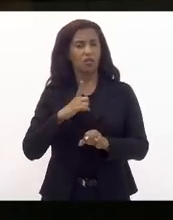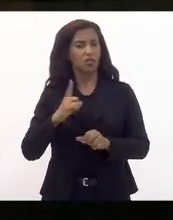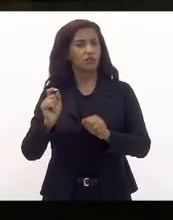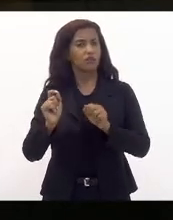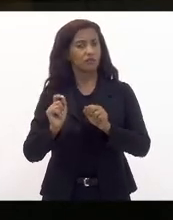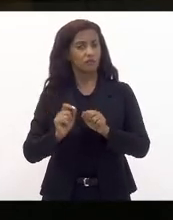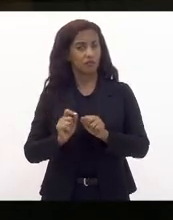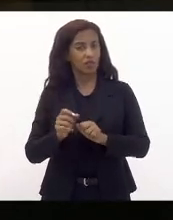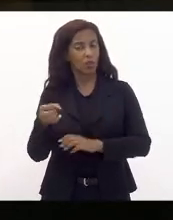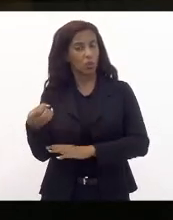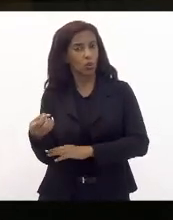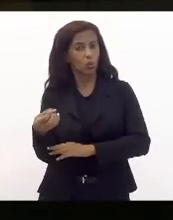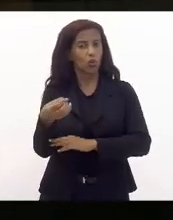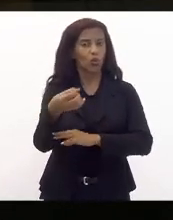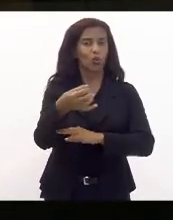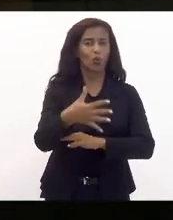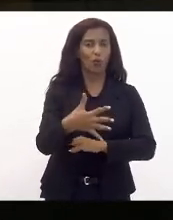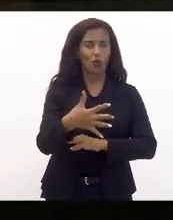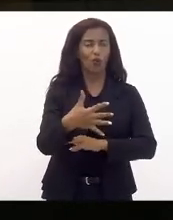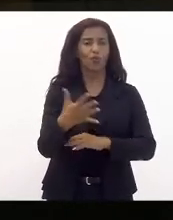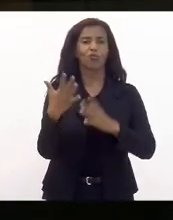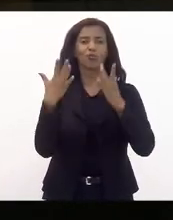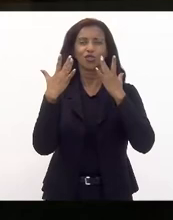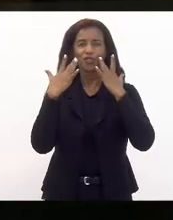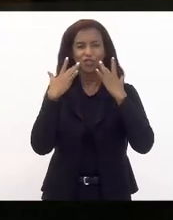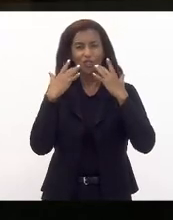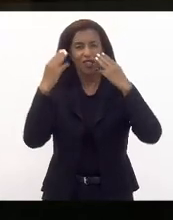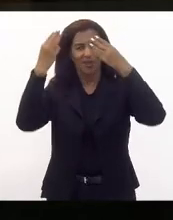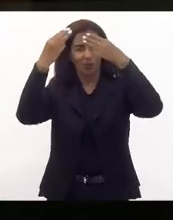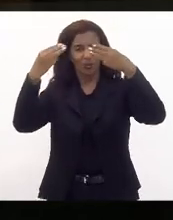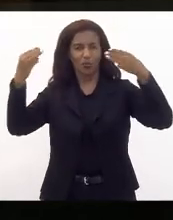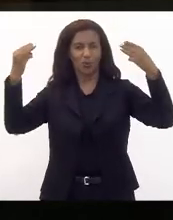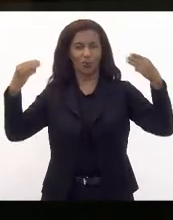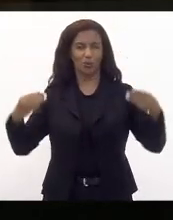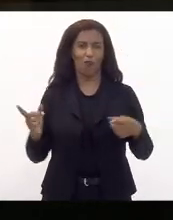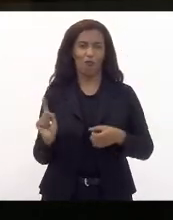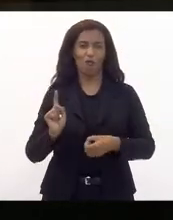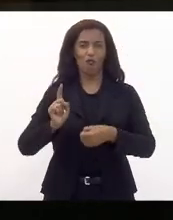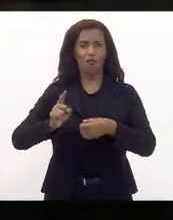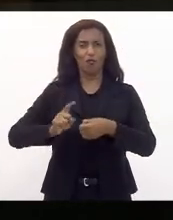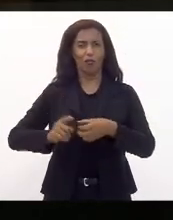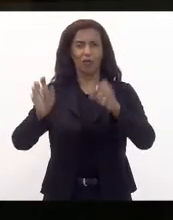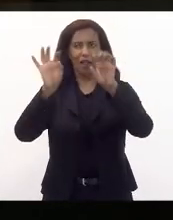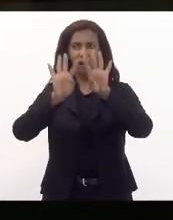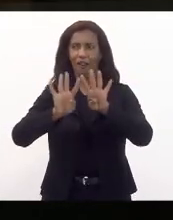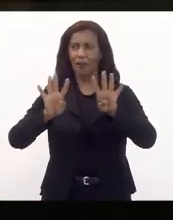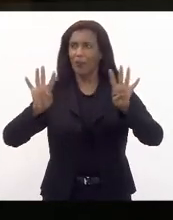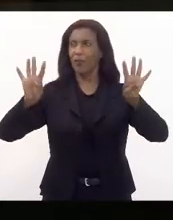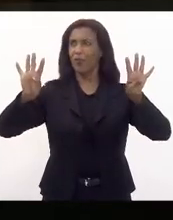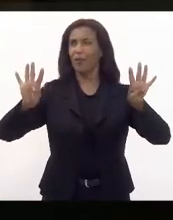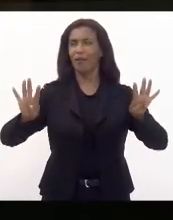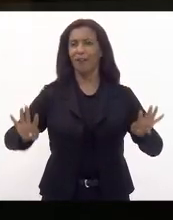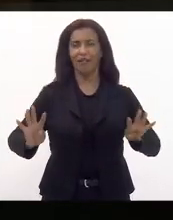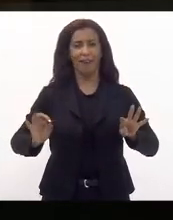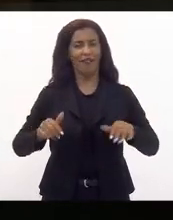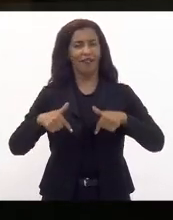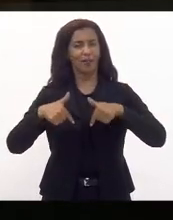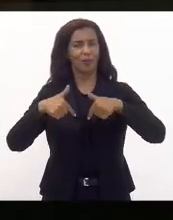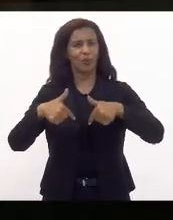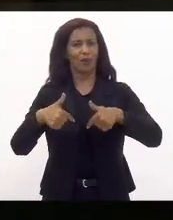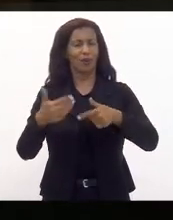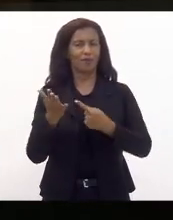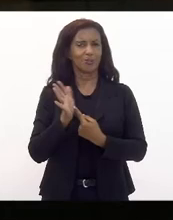fazer novamente o Teatro Municipal voltar a suas